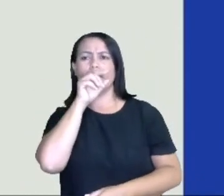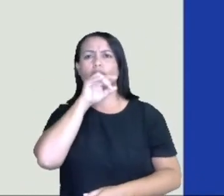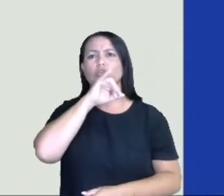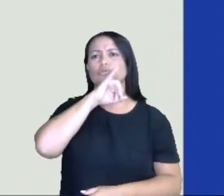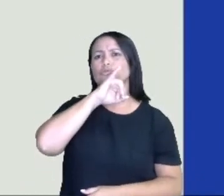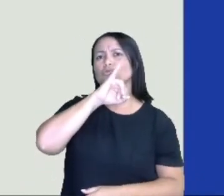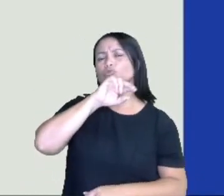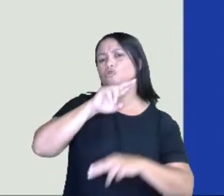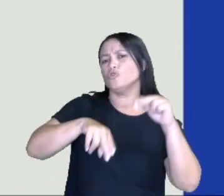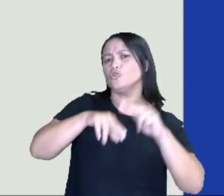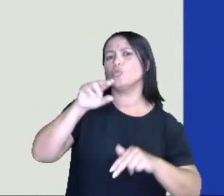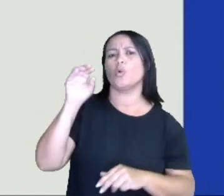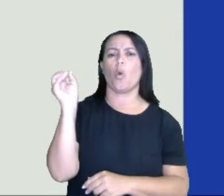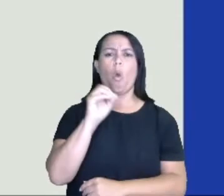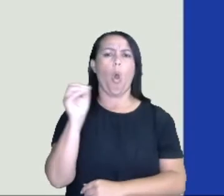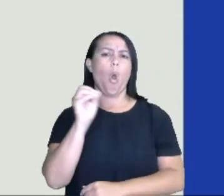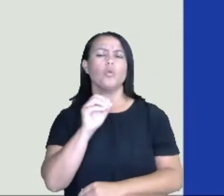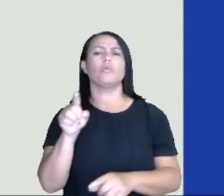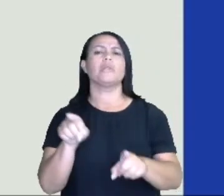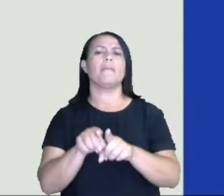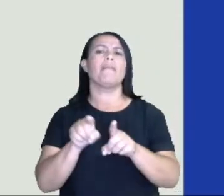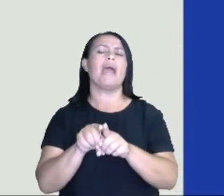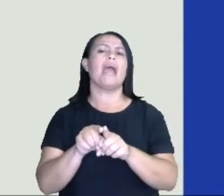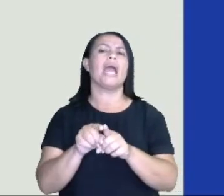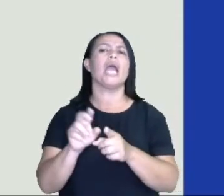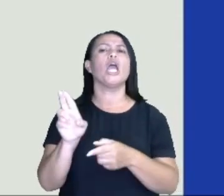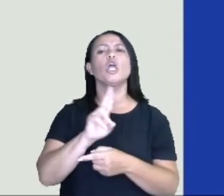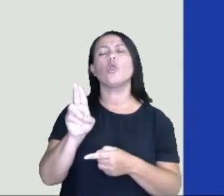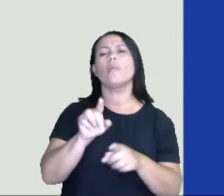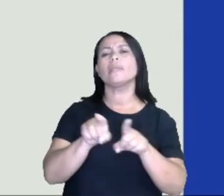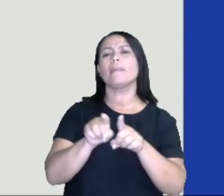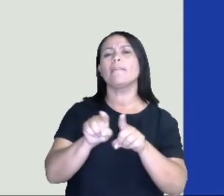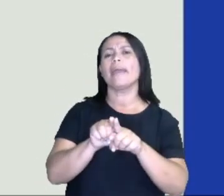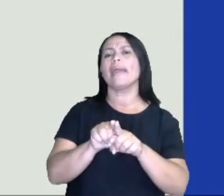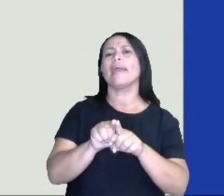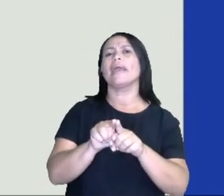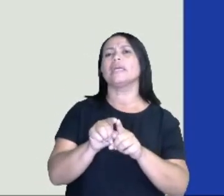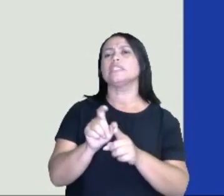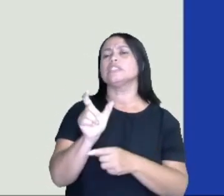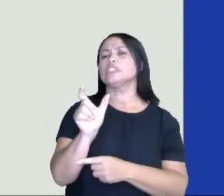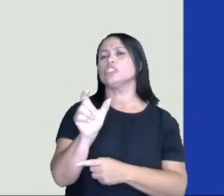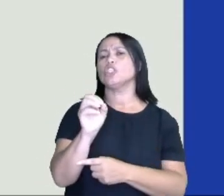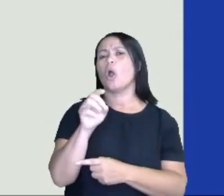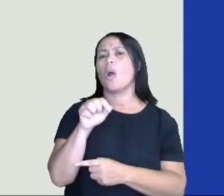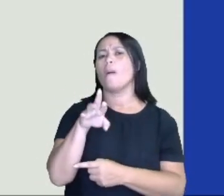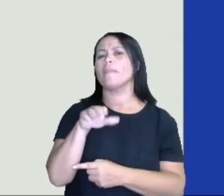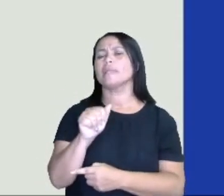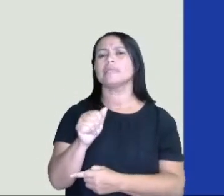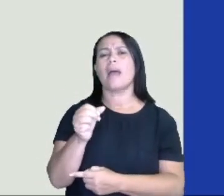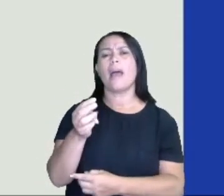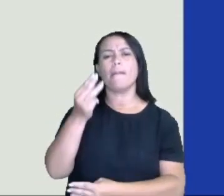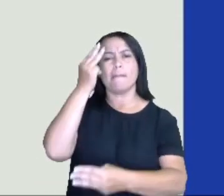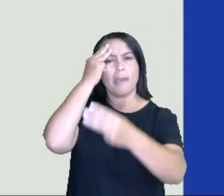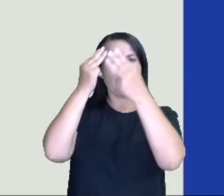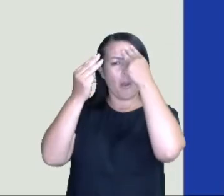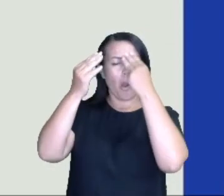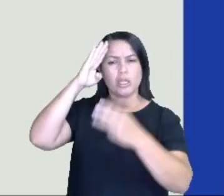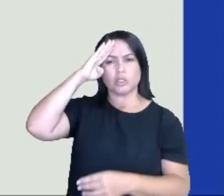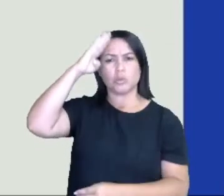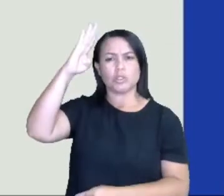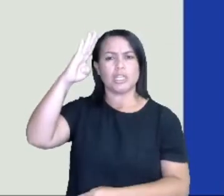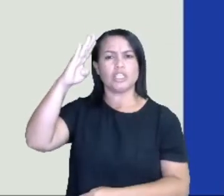outubro, no meio de nome de obras, com exceção de nomes próprios. Memórias de um sargento de